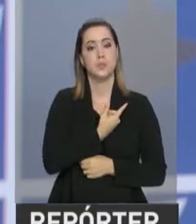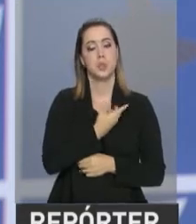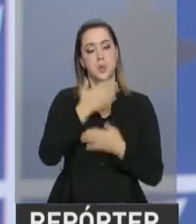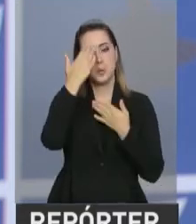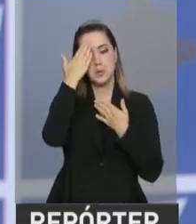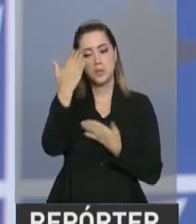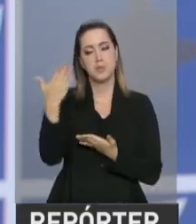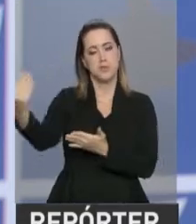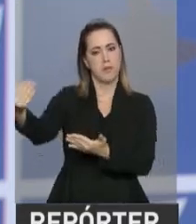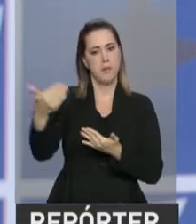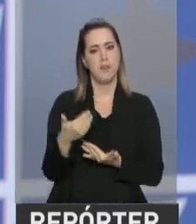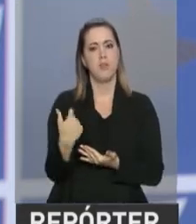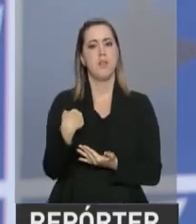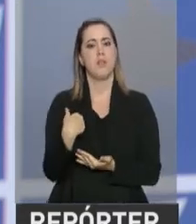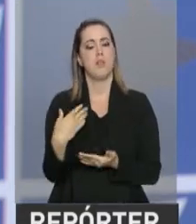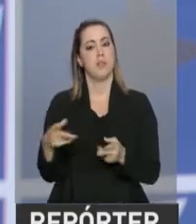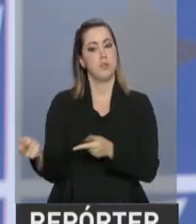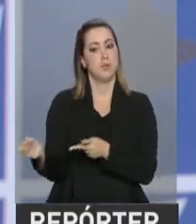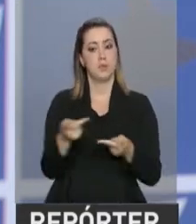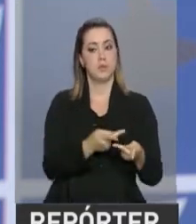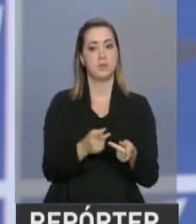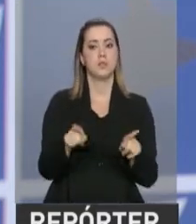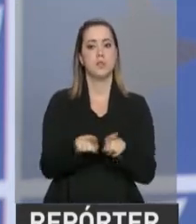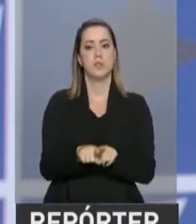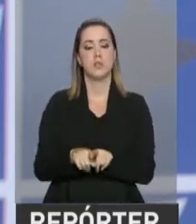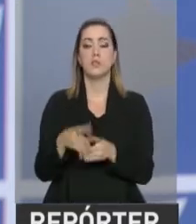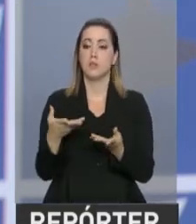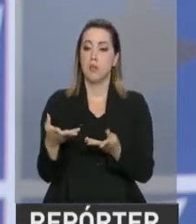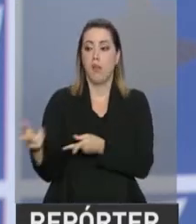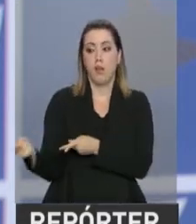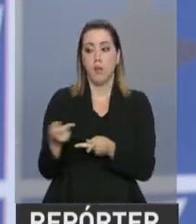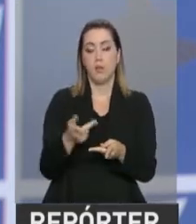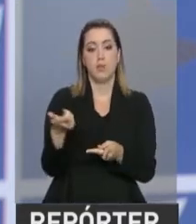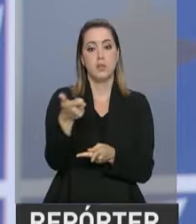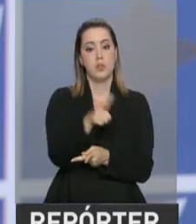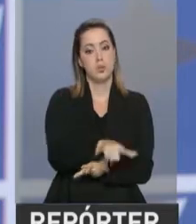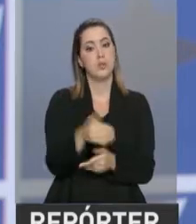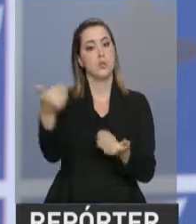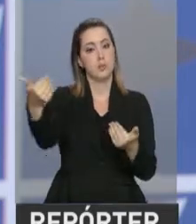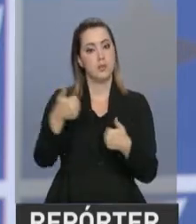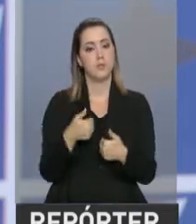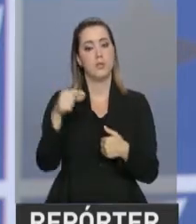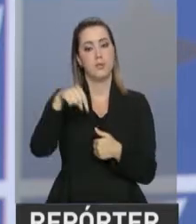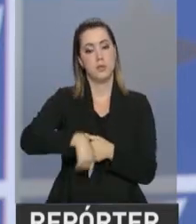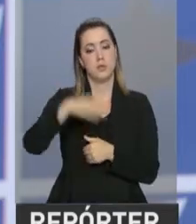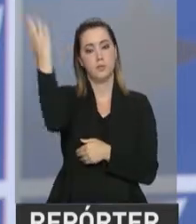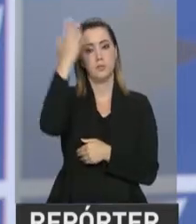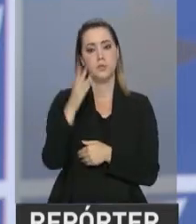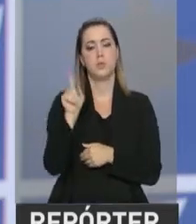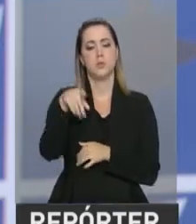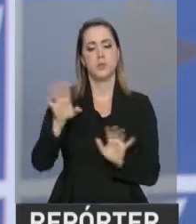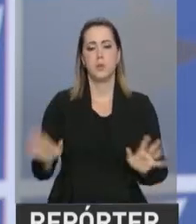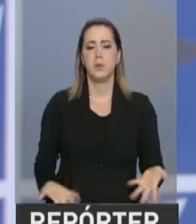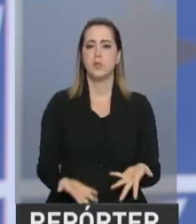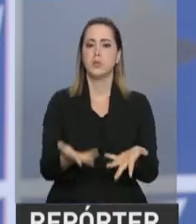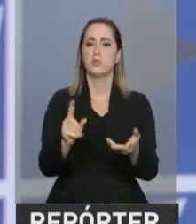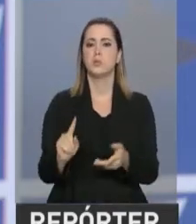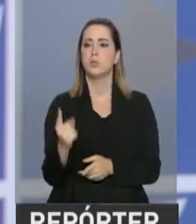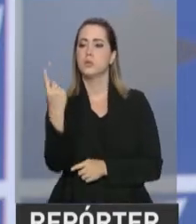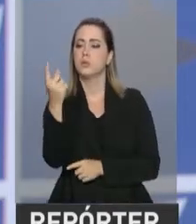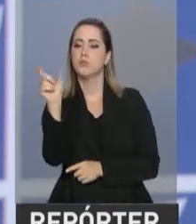das pessoas nas olimpíadas e convidamos as pessoas para virem ao verão é no brasil é um trabalho que é de promoção de um lado